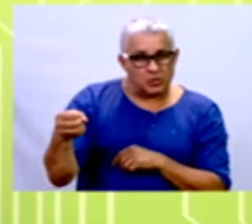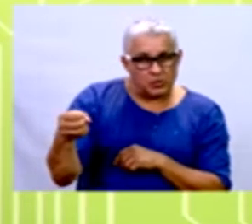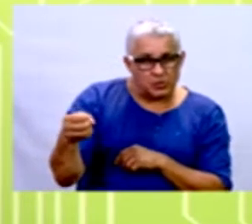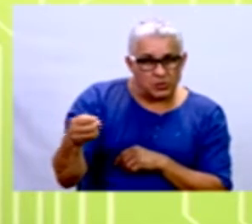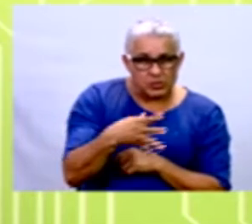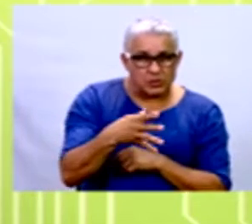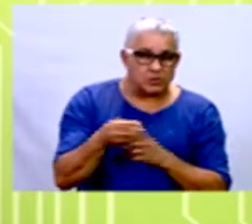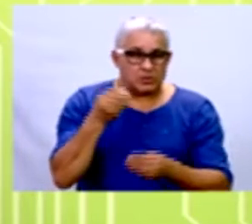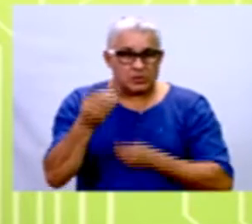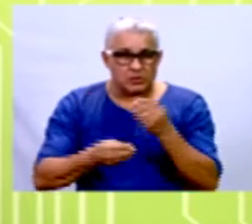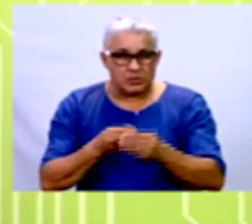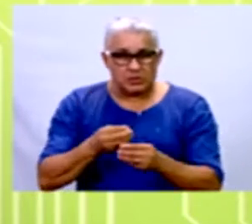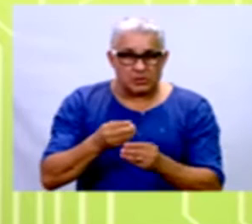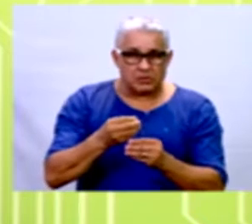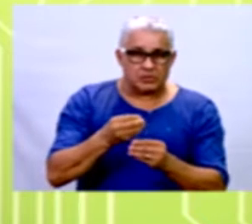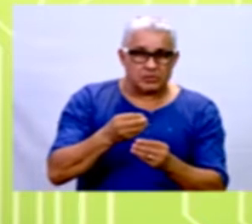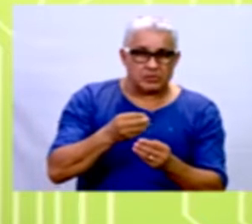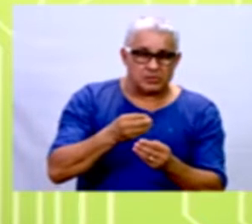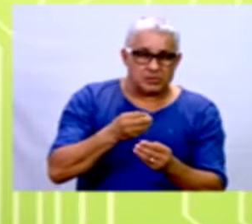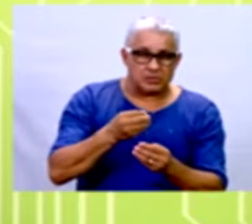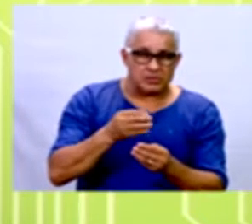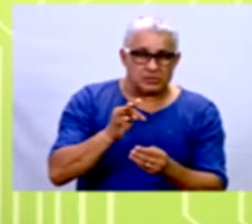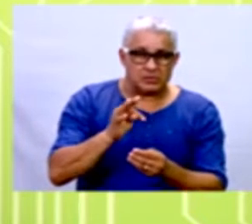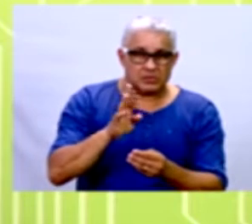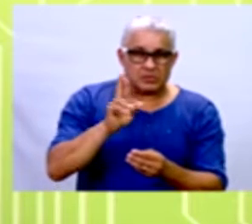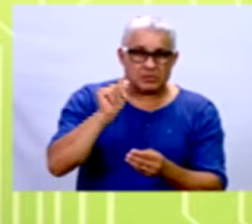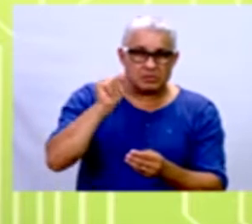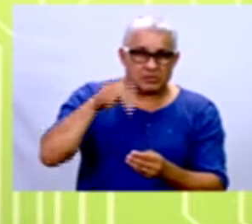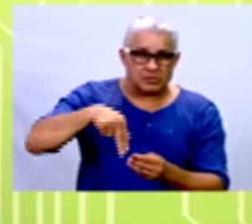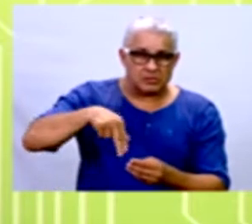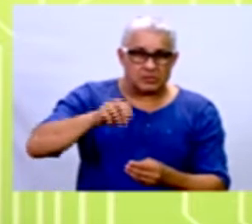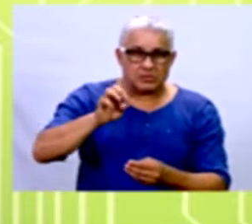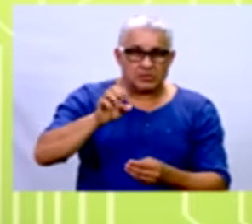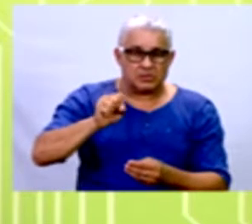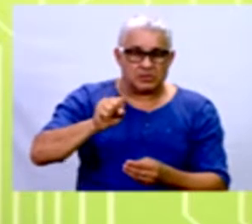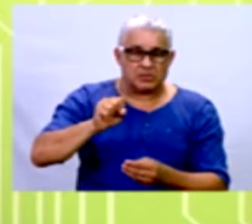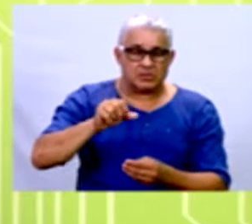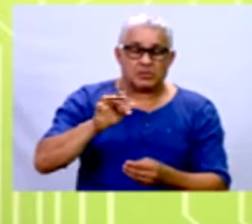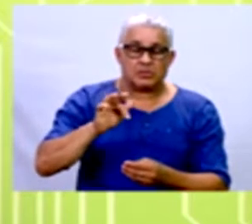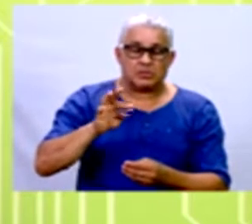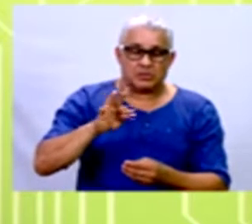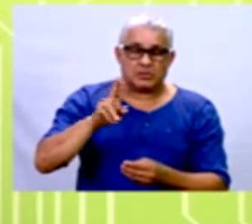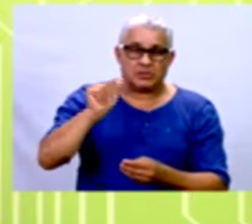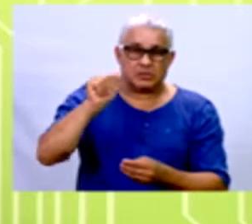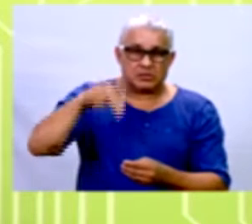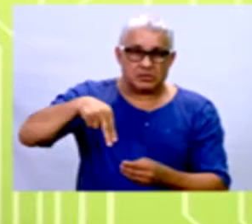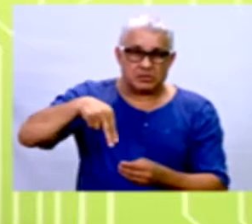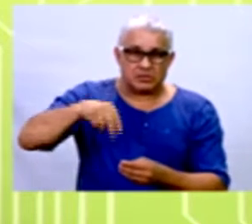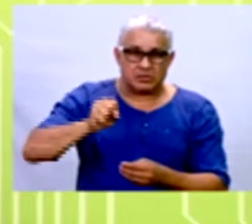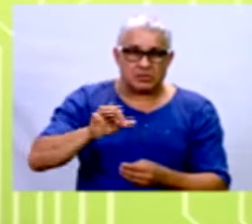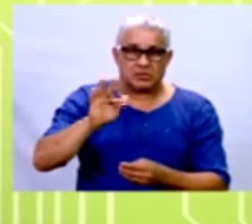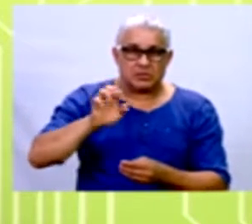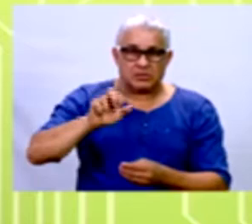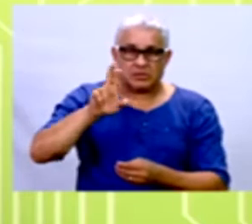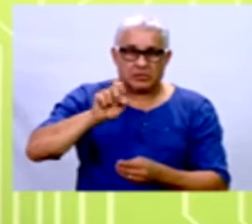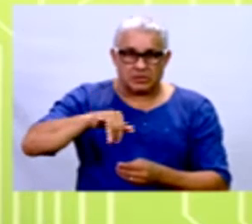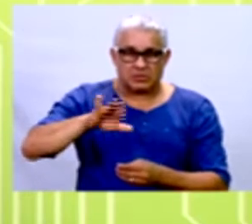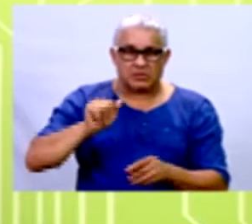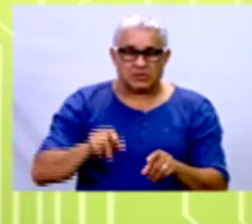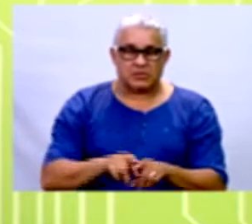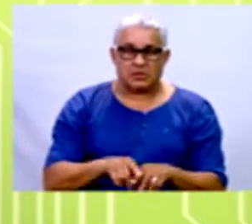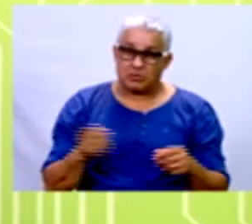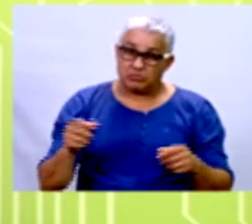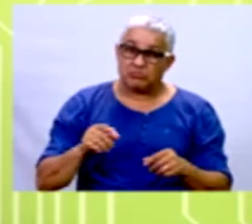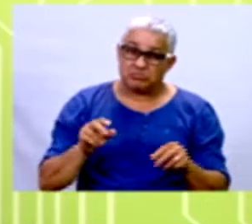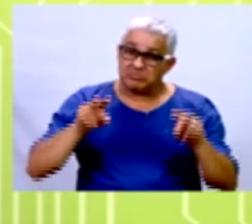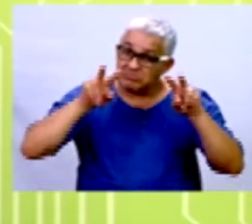como o professor acabou de falar, né? E aí esses novos padrões, né, que vão sendo falados, a gente vai falar especificamente